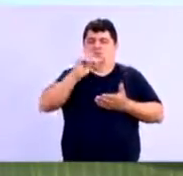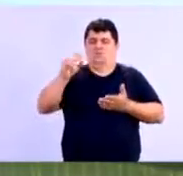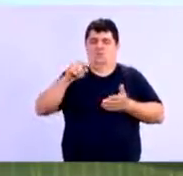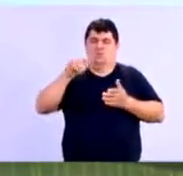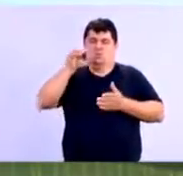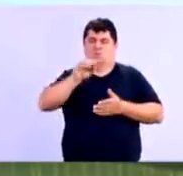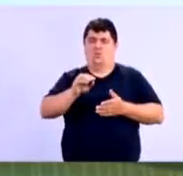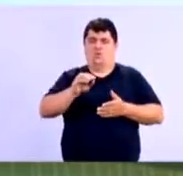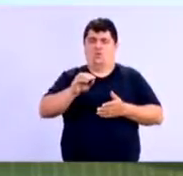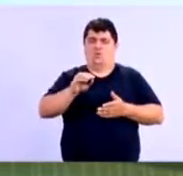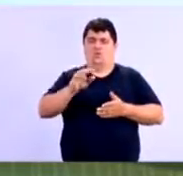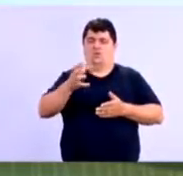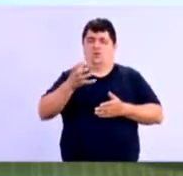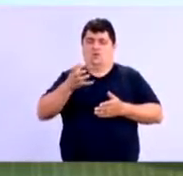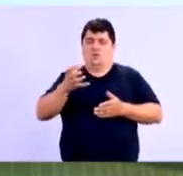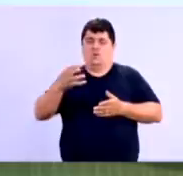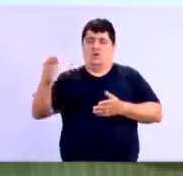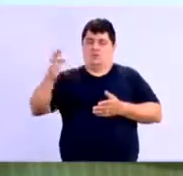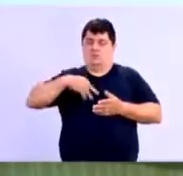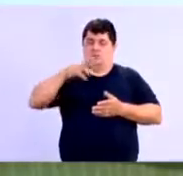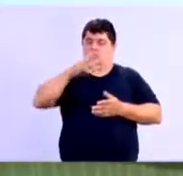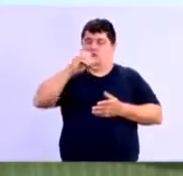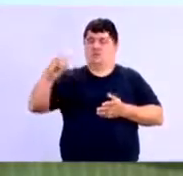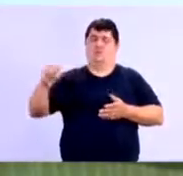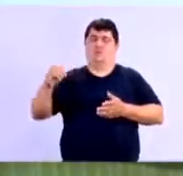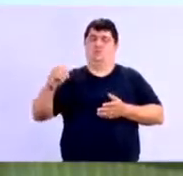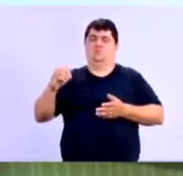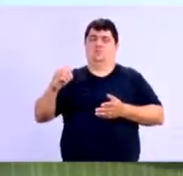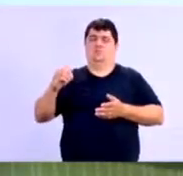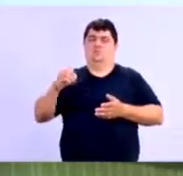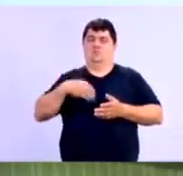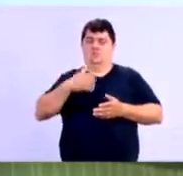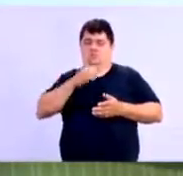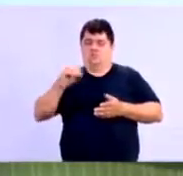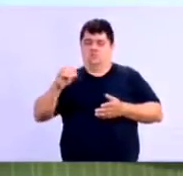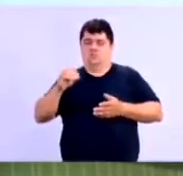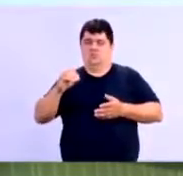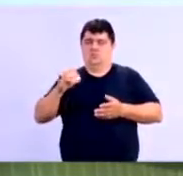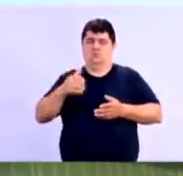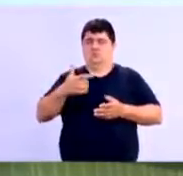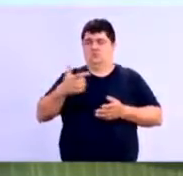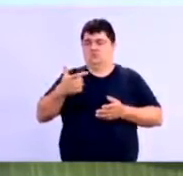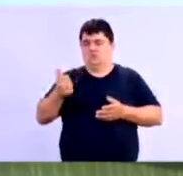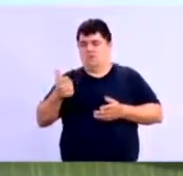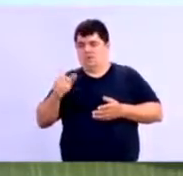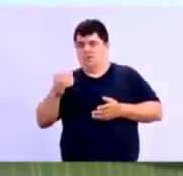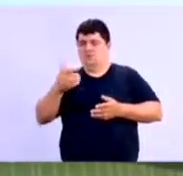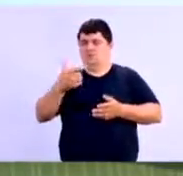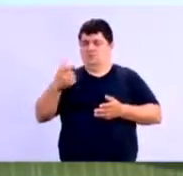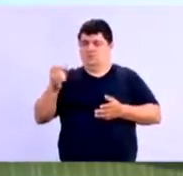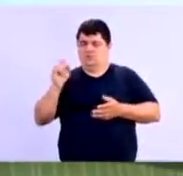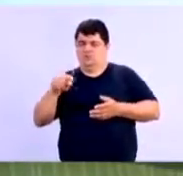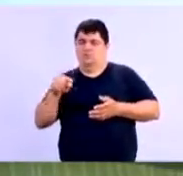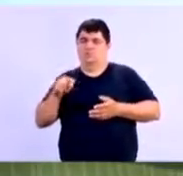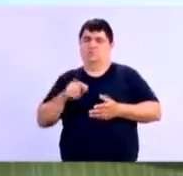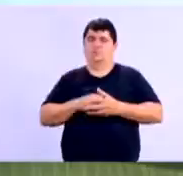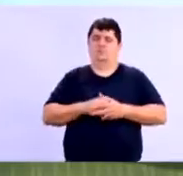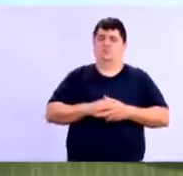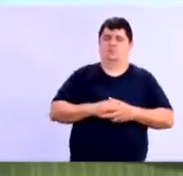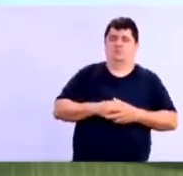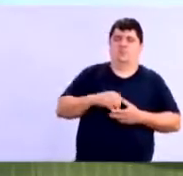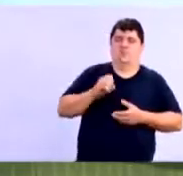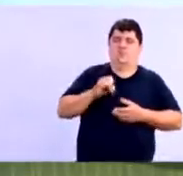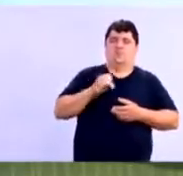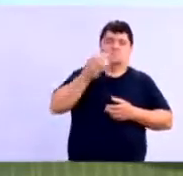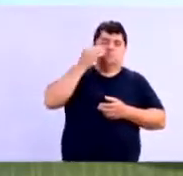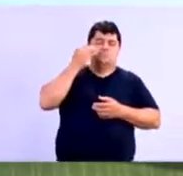é a rentabilidade minha? Nenhuma, né? Agora, se eu investir 100 mil e tenho um lucro de 10, 20 mil, já é 20%, já melhora. Se a gente ir para os